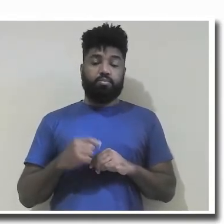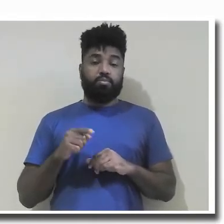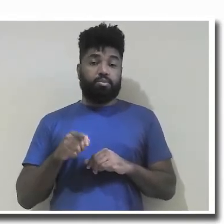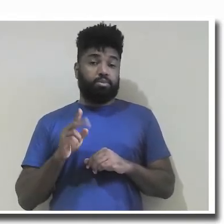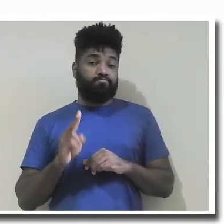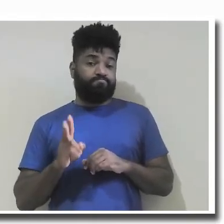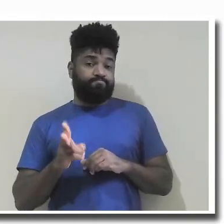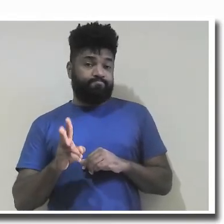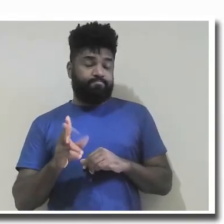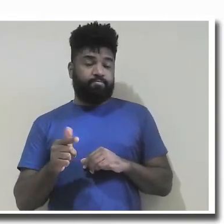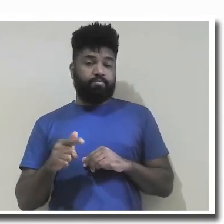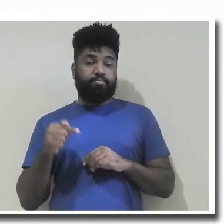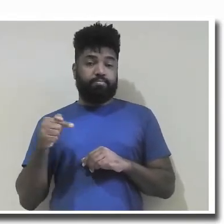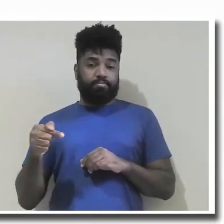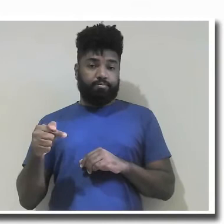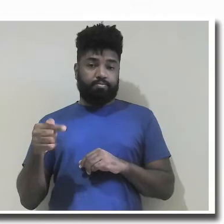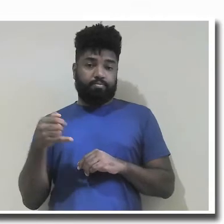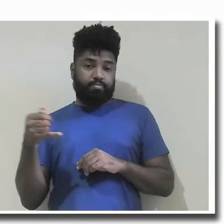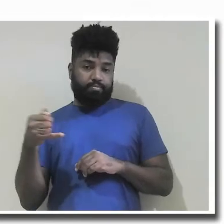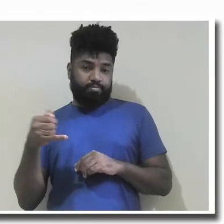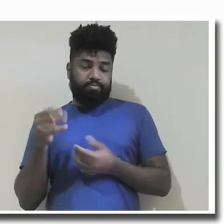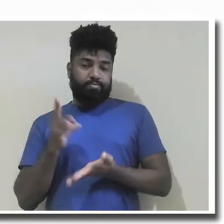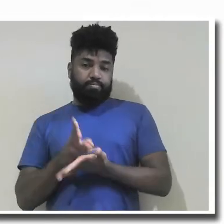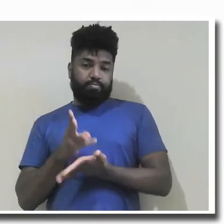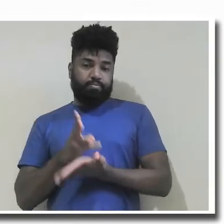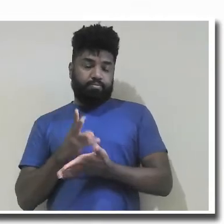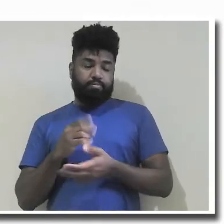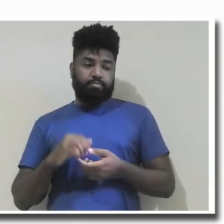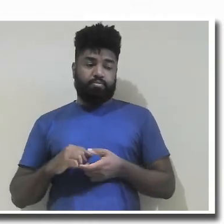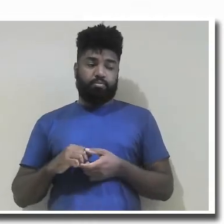permanece sendo menos 7,